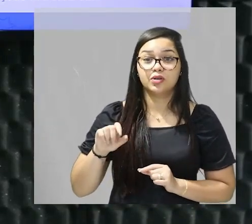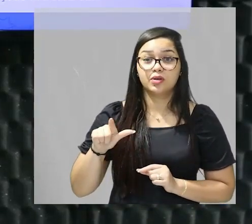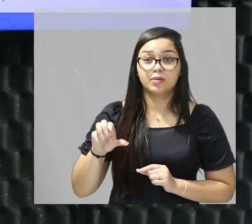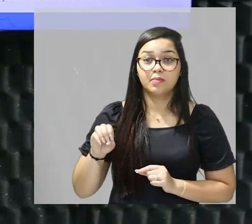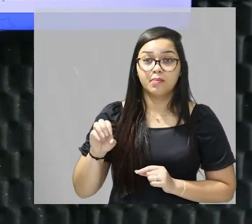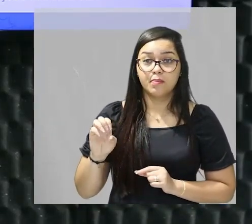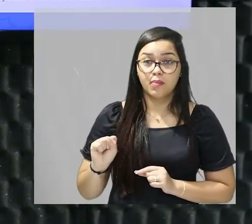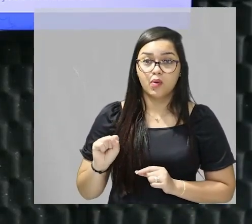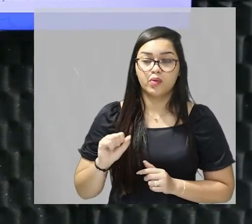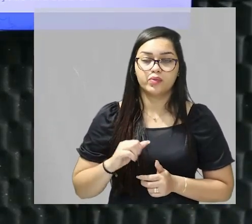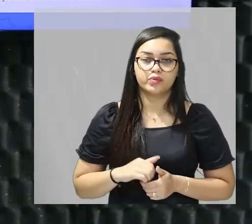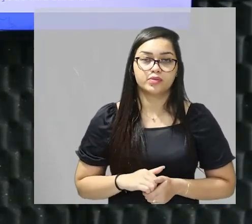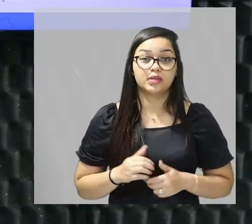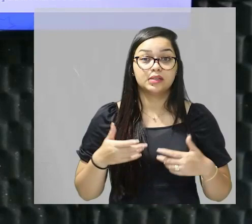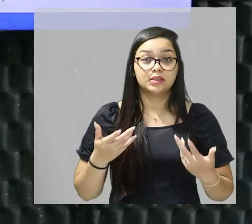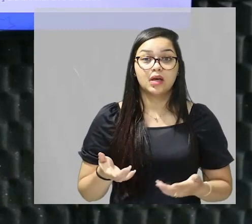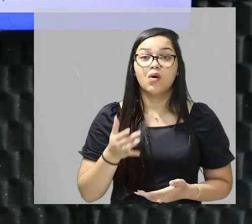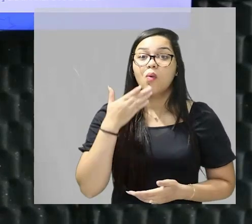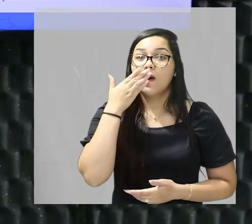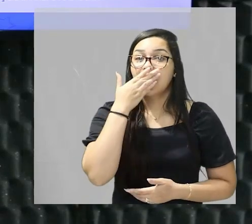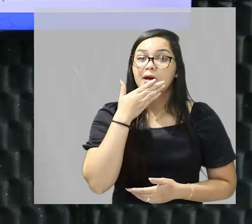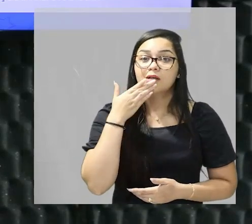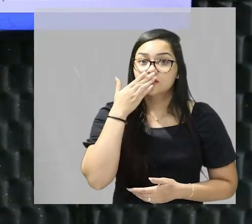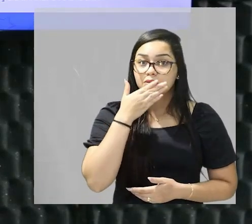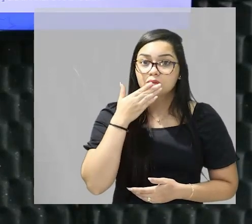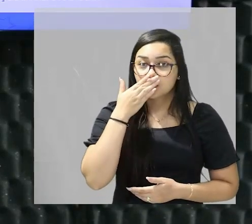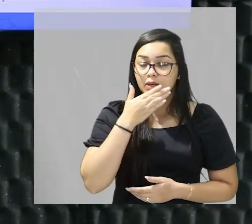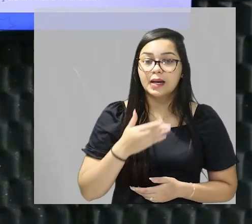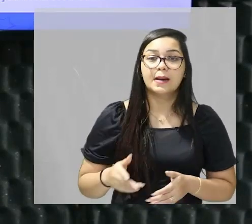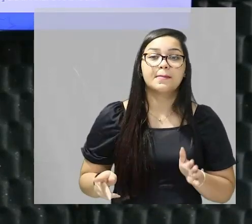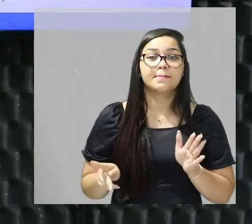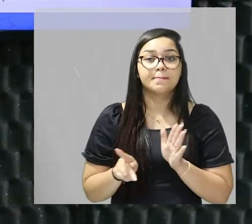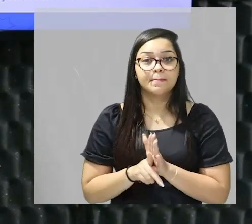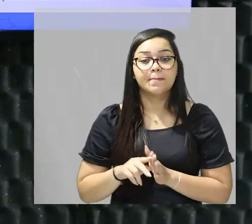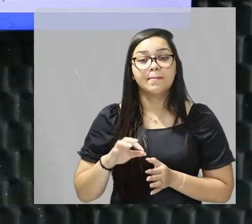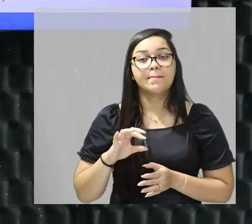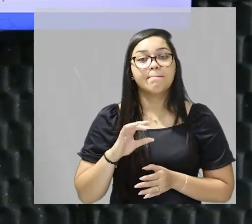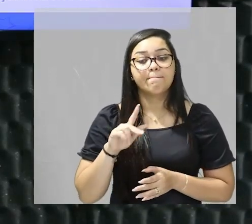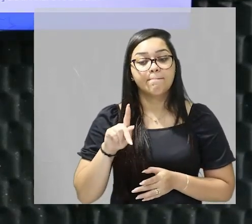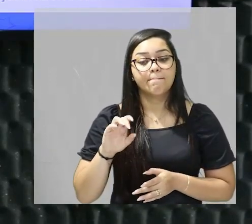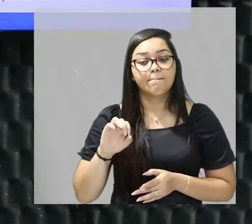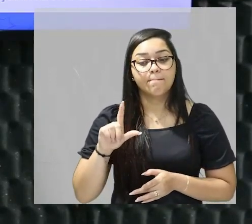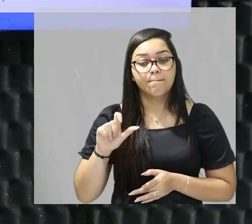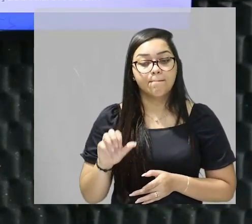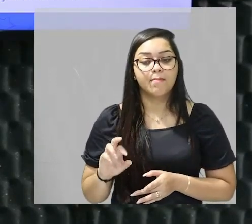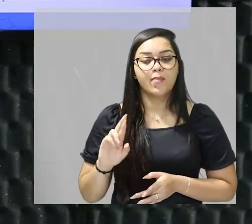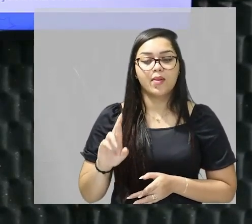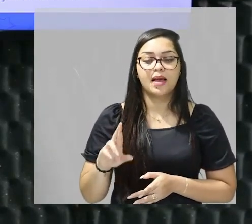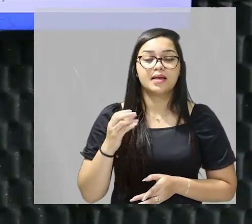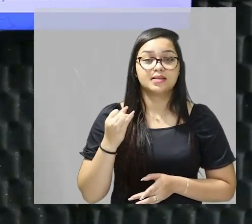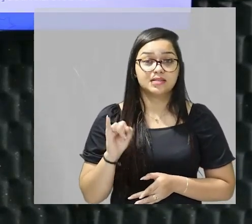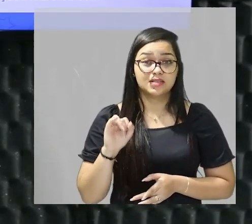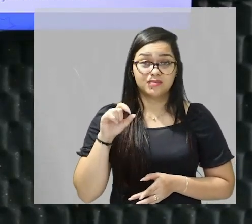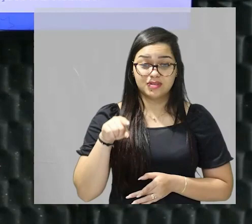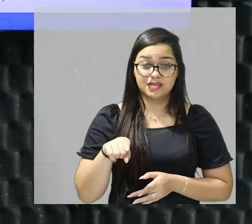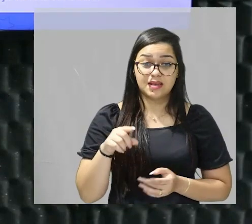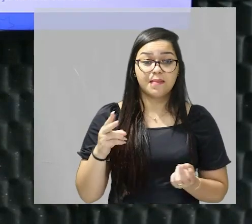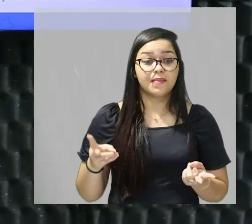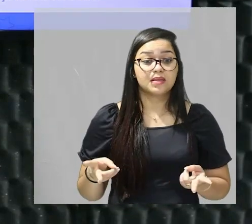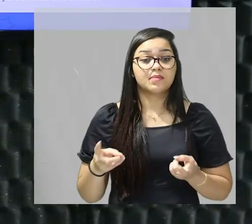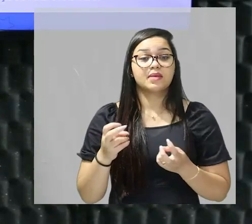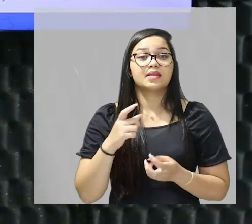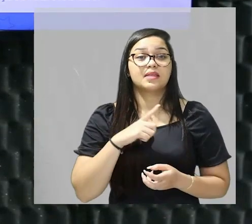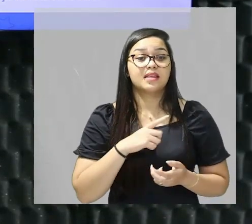ok? Então, o açúcar é uma substância polar e, na verdade, se você observar, nós temos